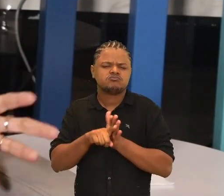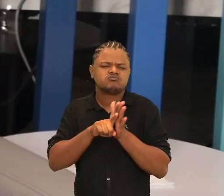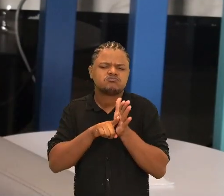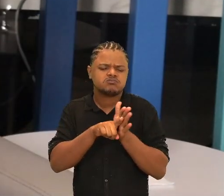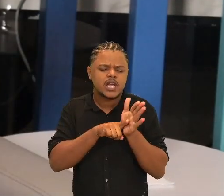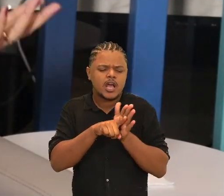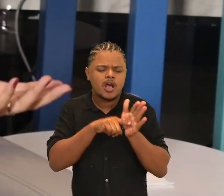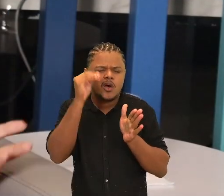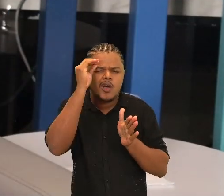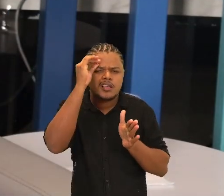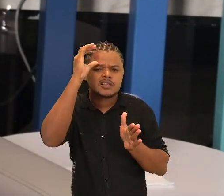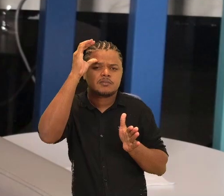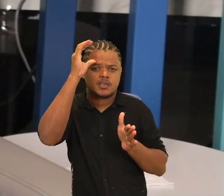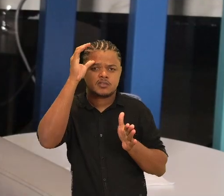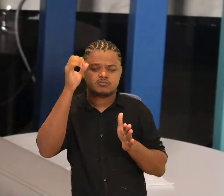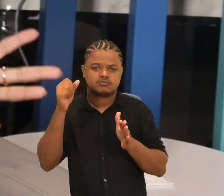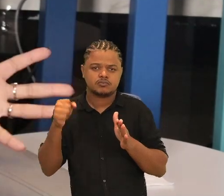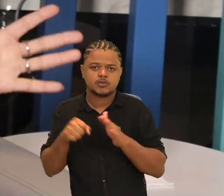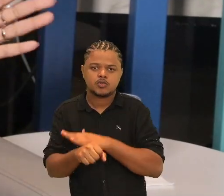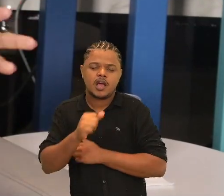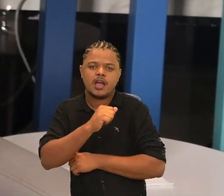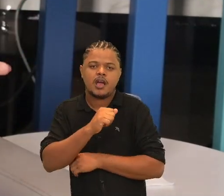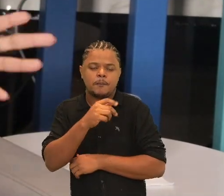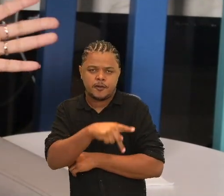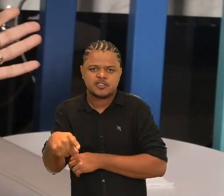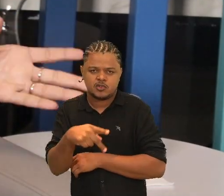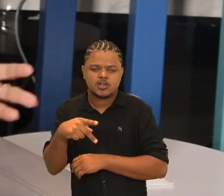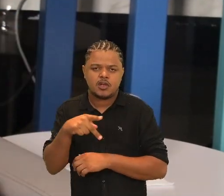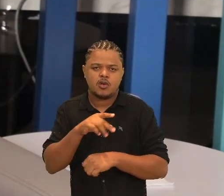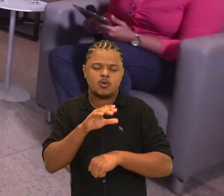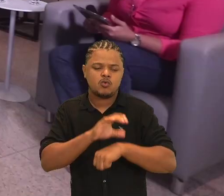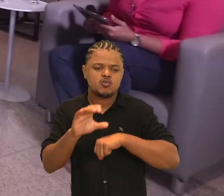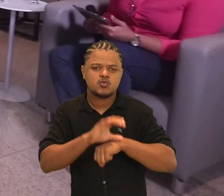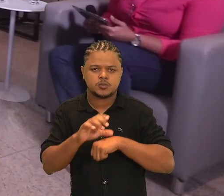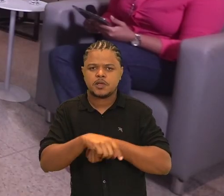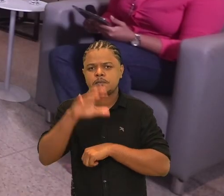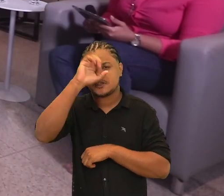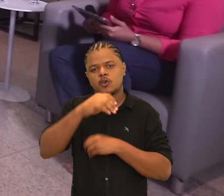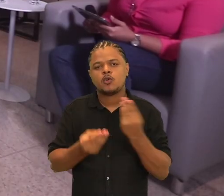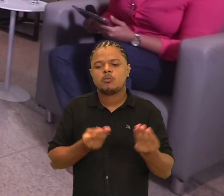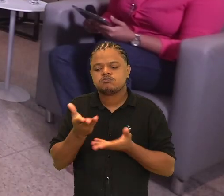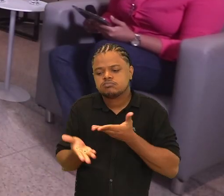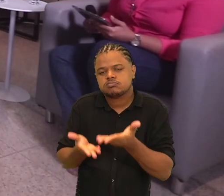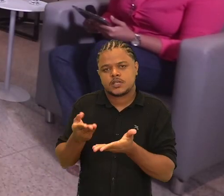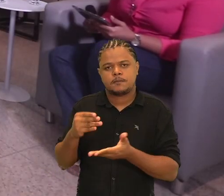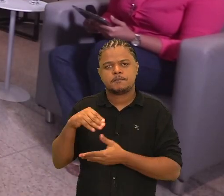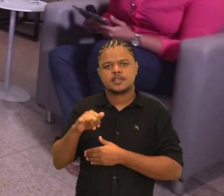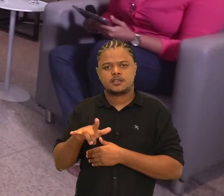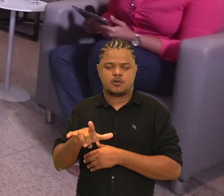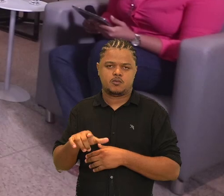das professoras para fazer um curso sobre o autismo, que era para ela aprender a lidar com o Miguel, né? Com as dificuldades que ele iria